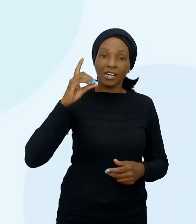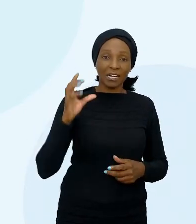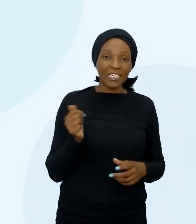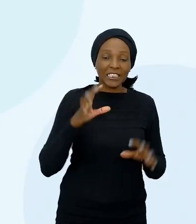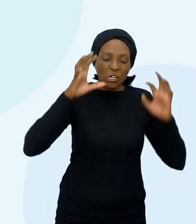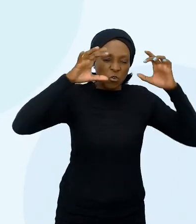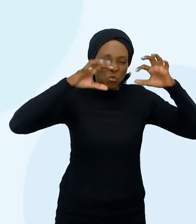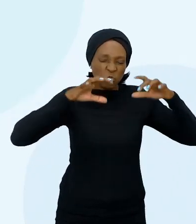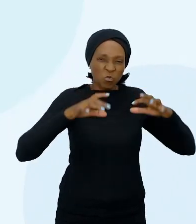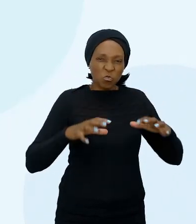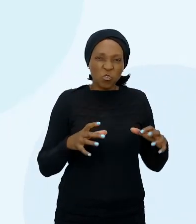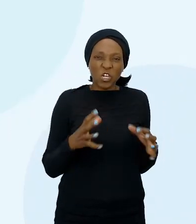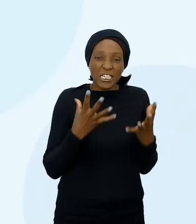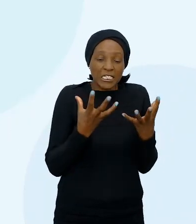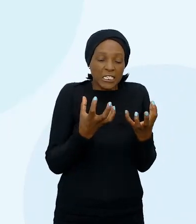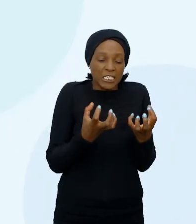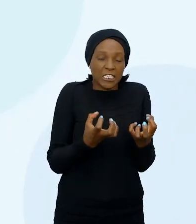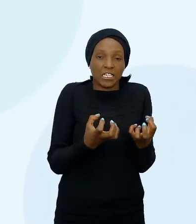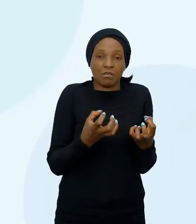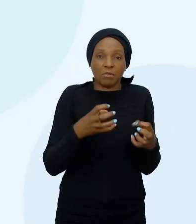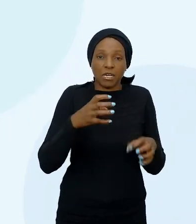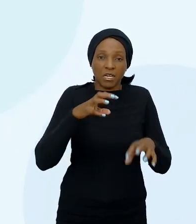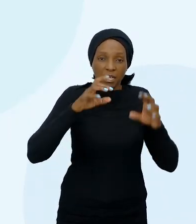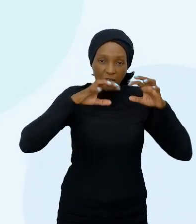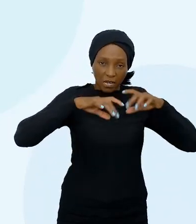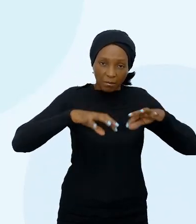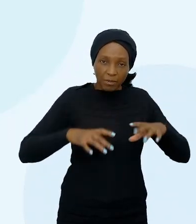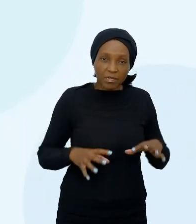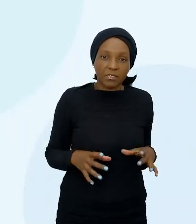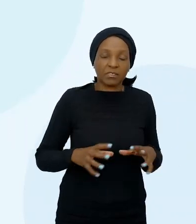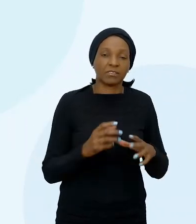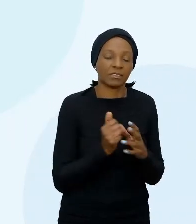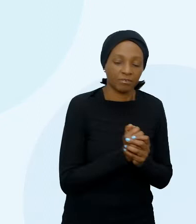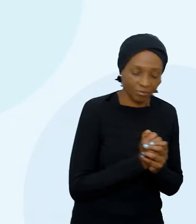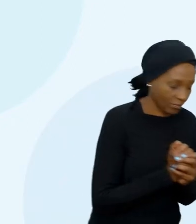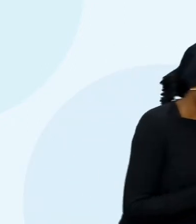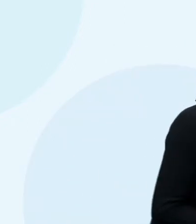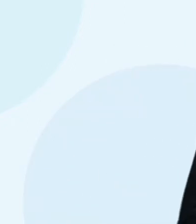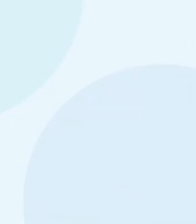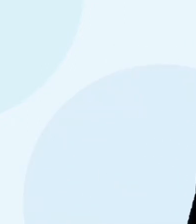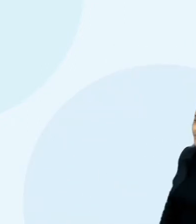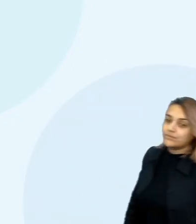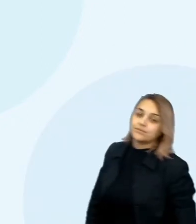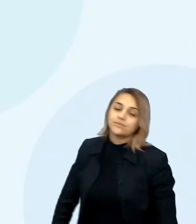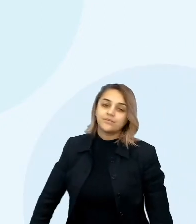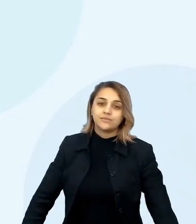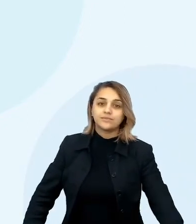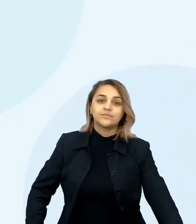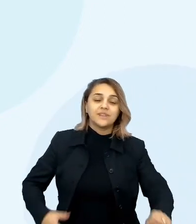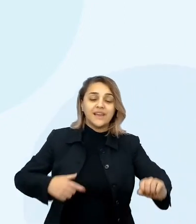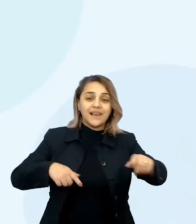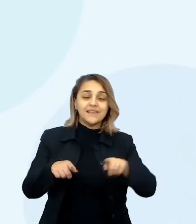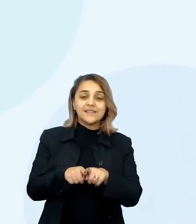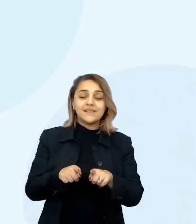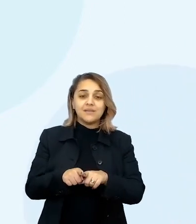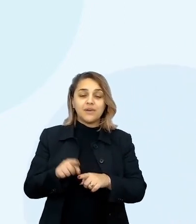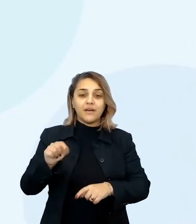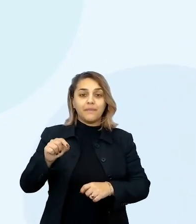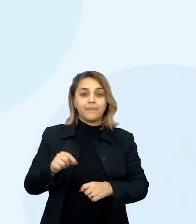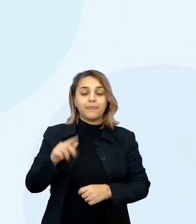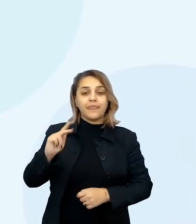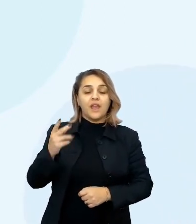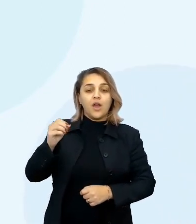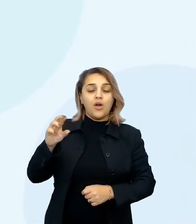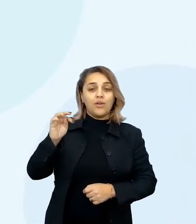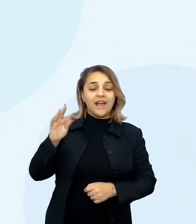geadas. Isso pode queimar ali a sua plantinha, principalmente se for hortaliça, ok? Eu já vi